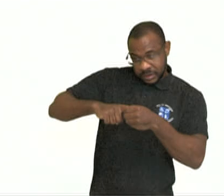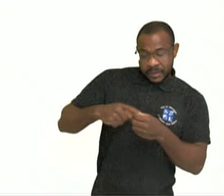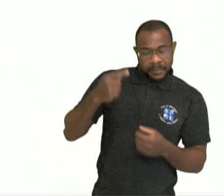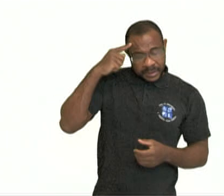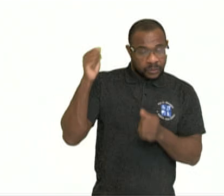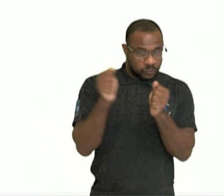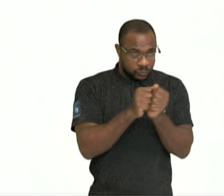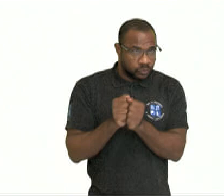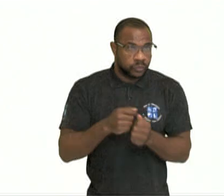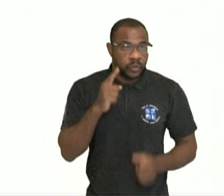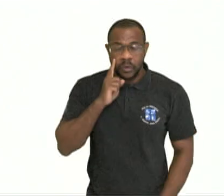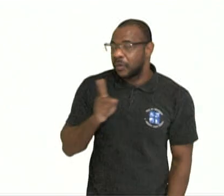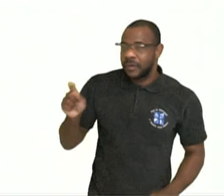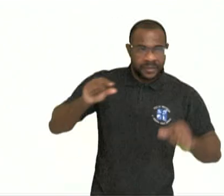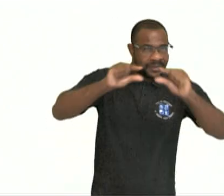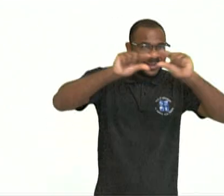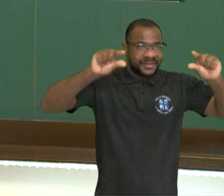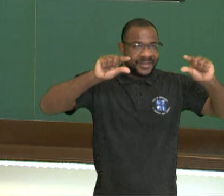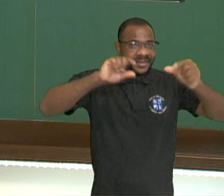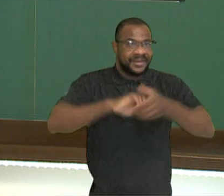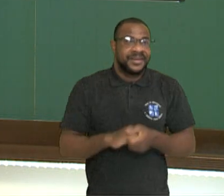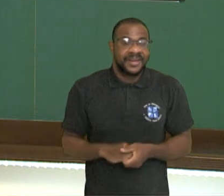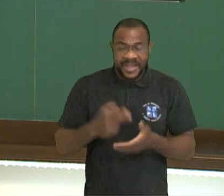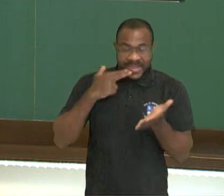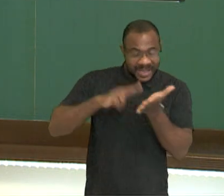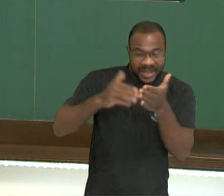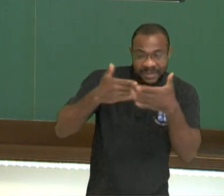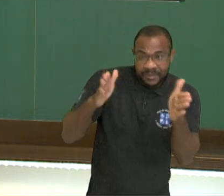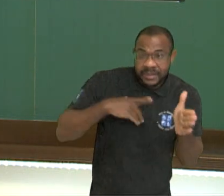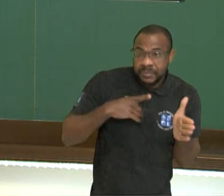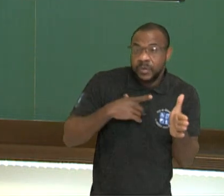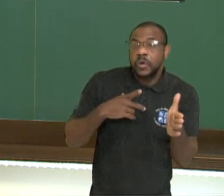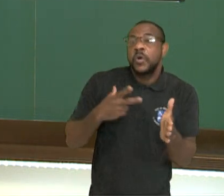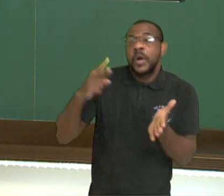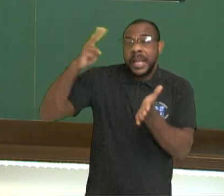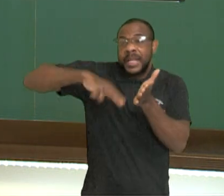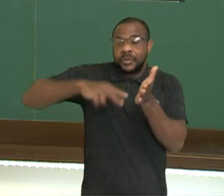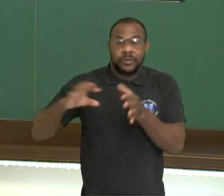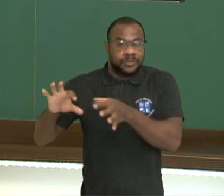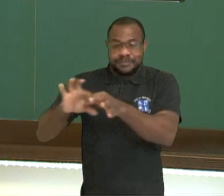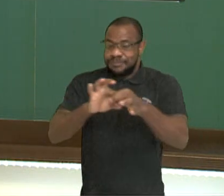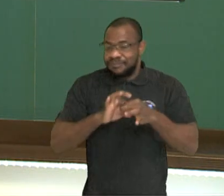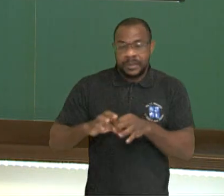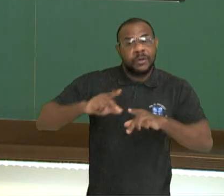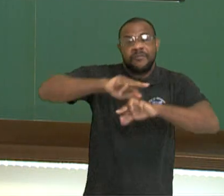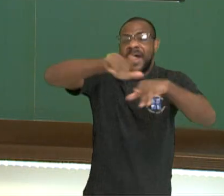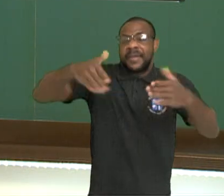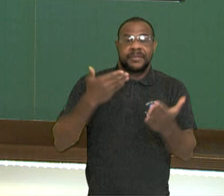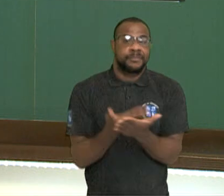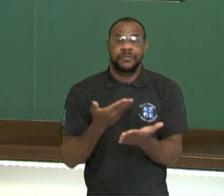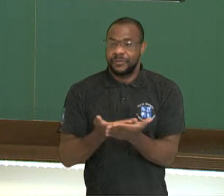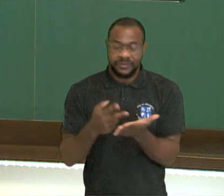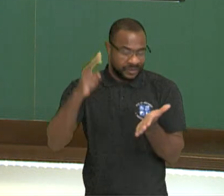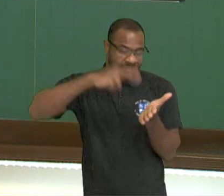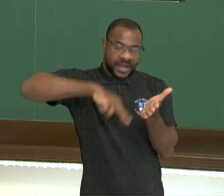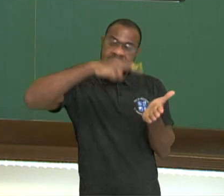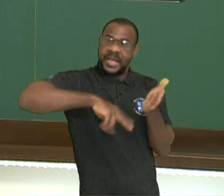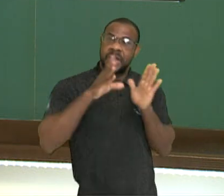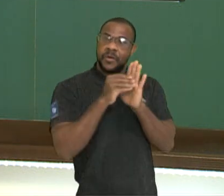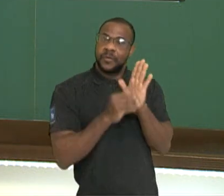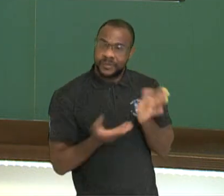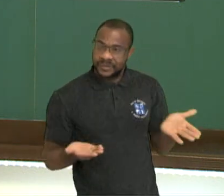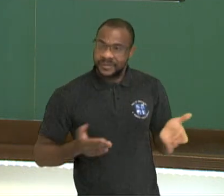Juntos, aqui na carta aberta nós temos um leitor coletivo. São vários estudantes que irão ler esse conteúdo.